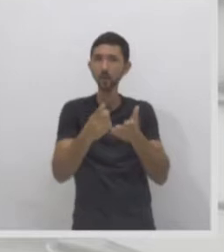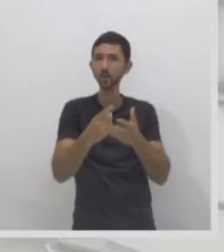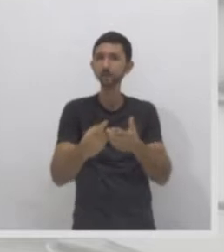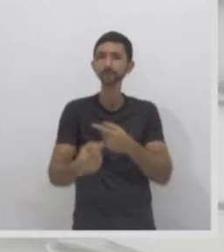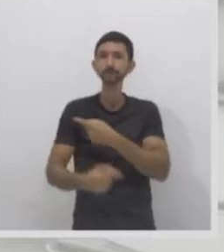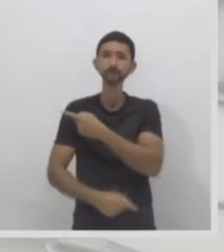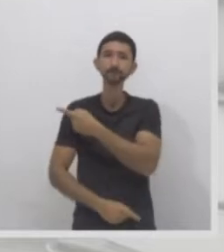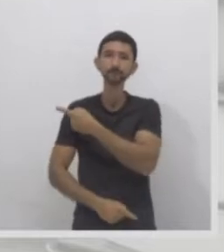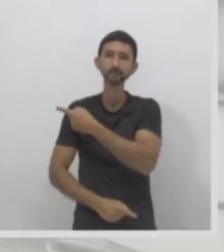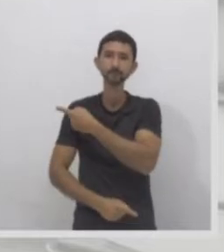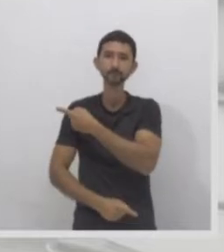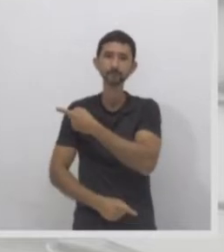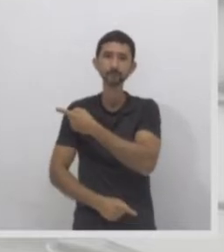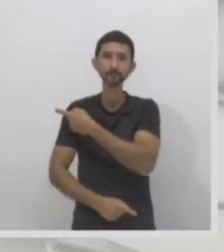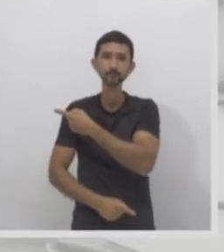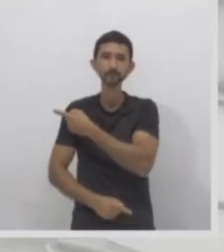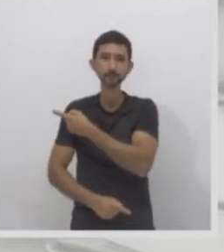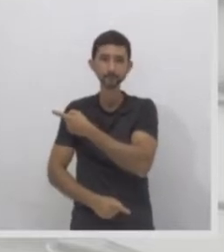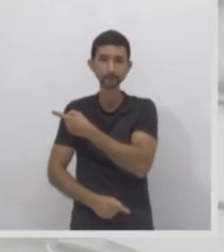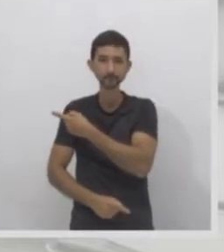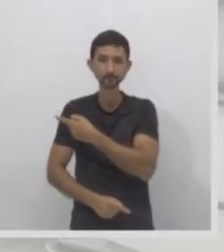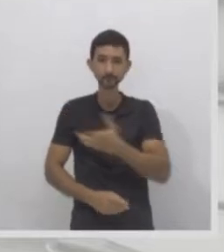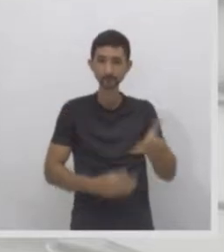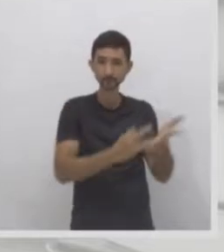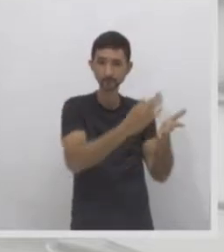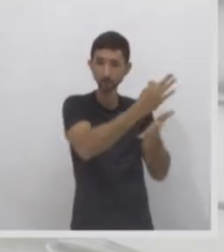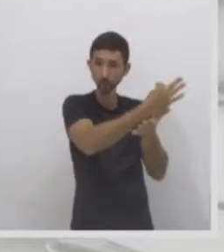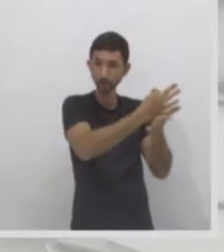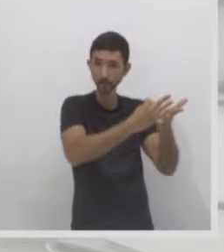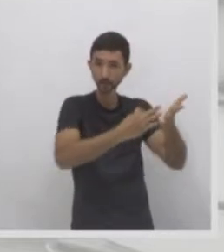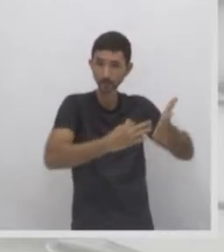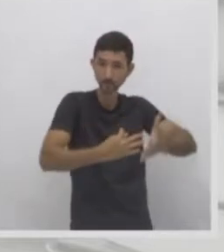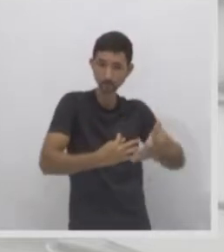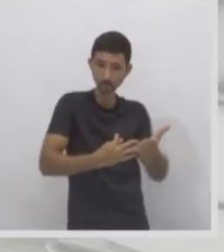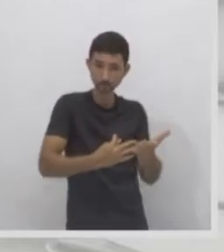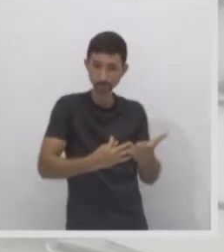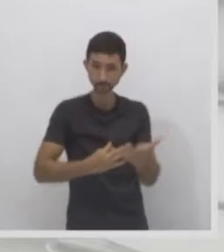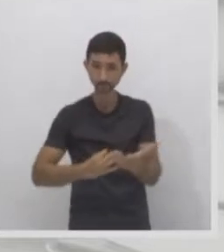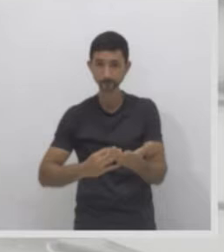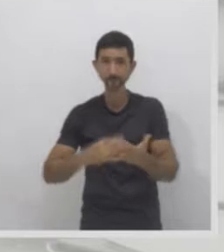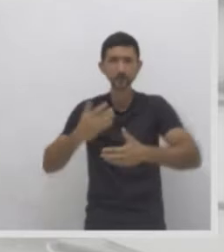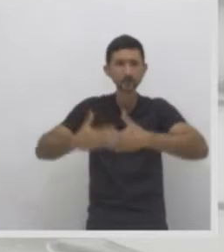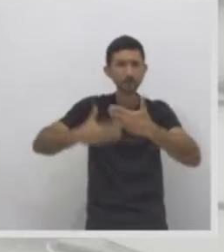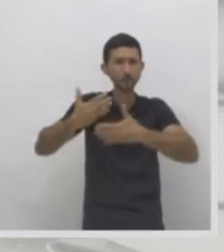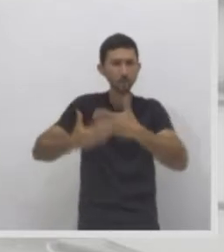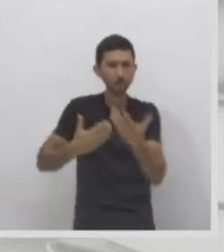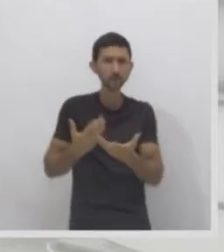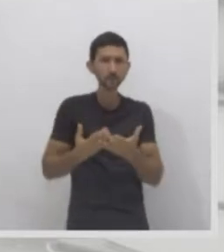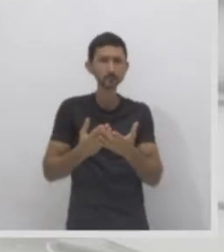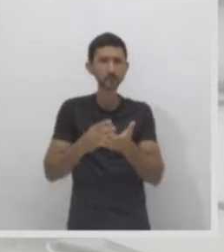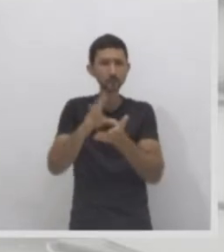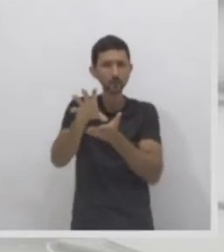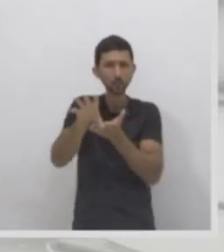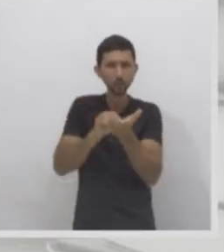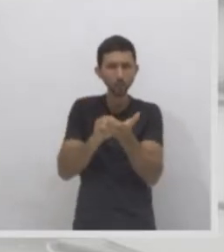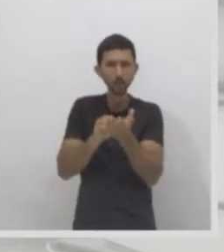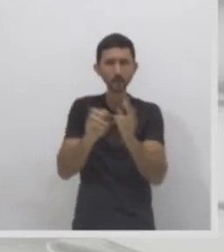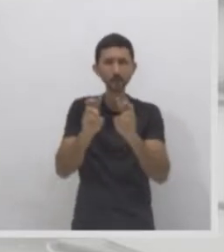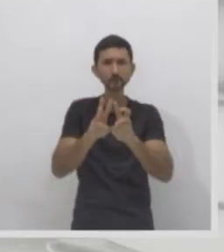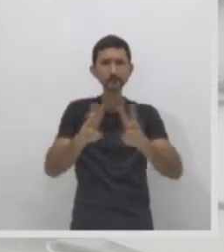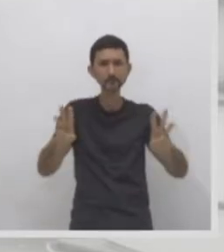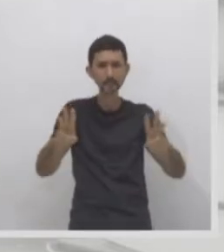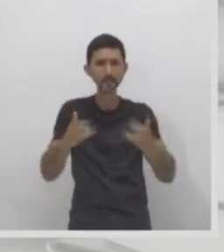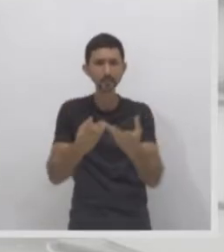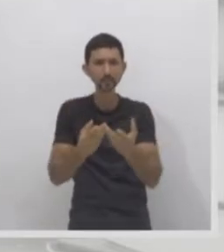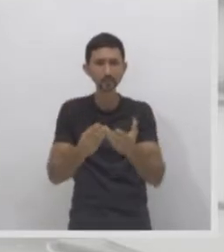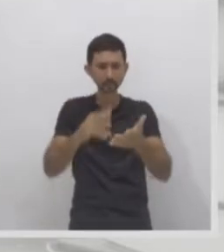toda é essa que você vai acompanhar, e depois, se você quiser voltar no endereço que você tem lá, você pode ler a notícia